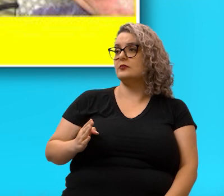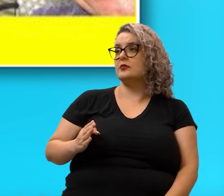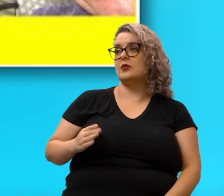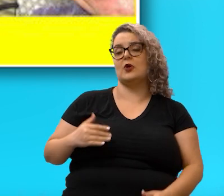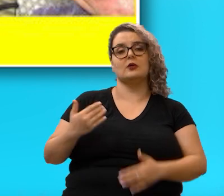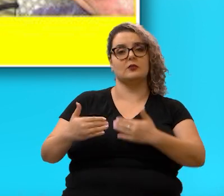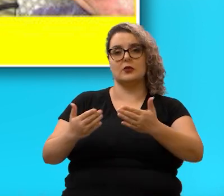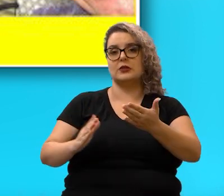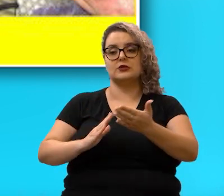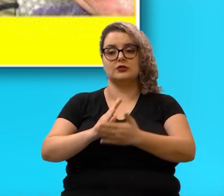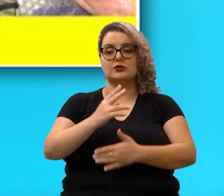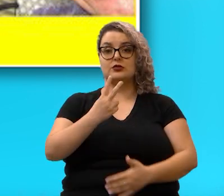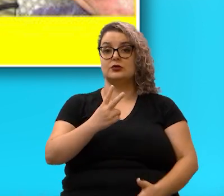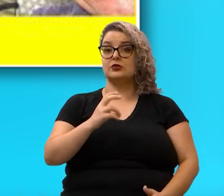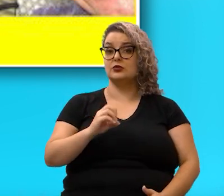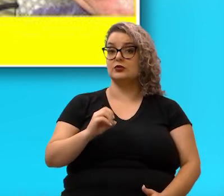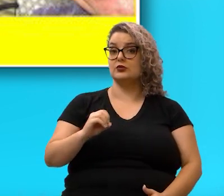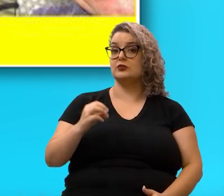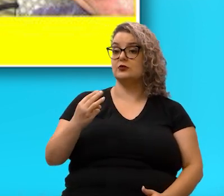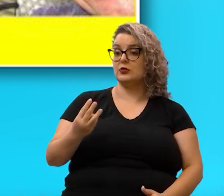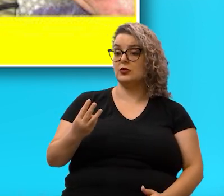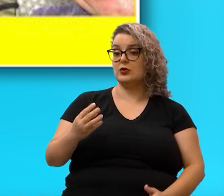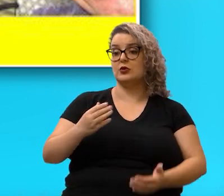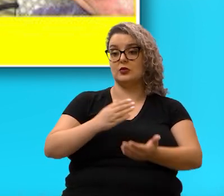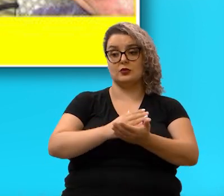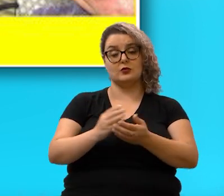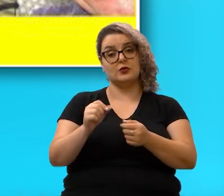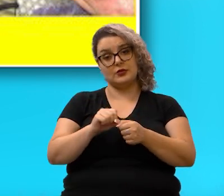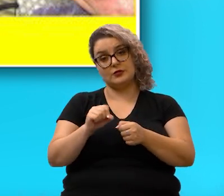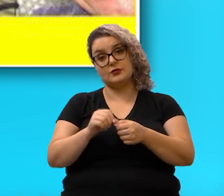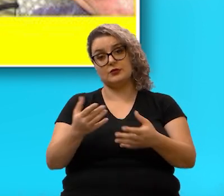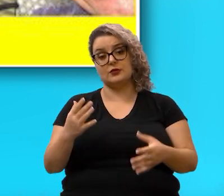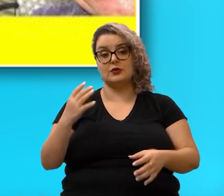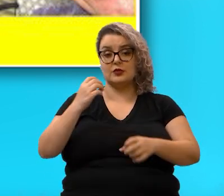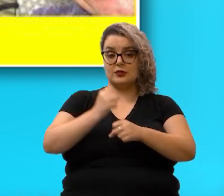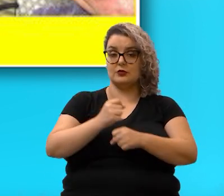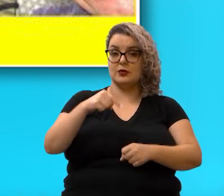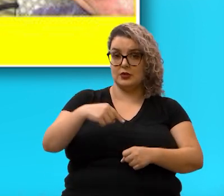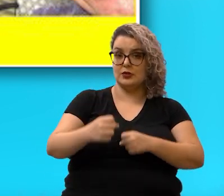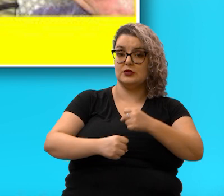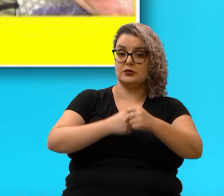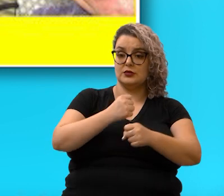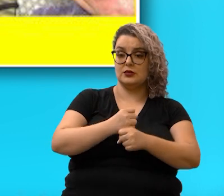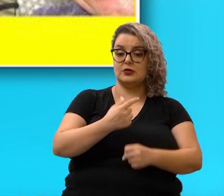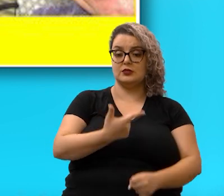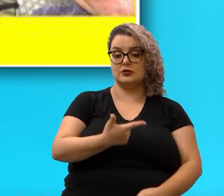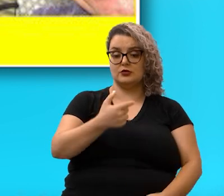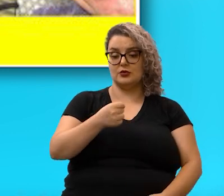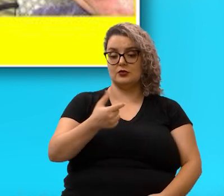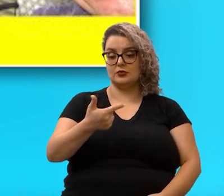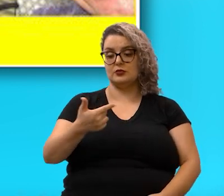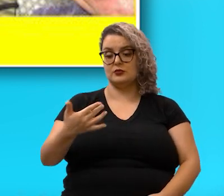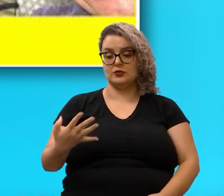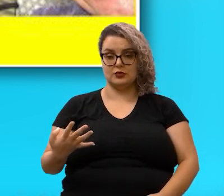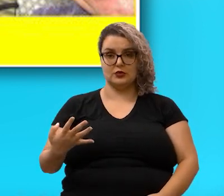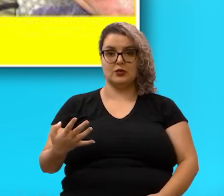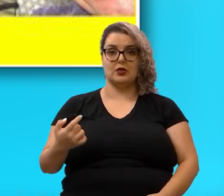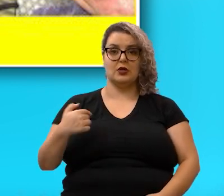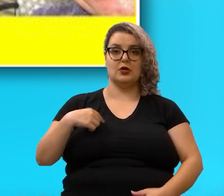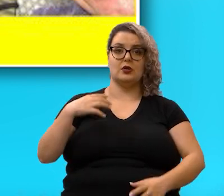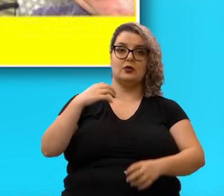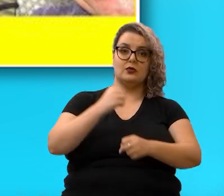de aprovação em 2003. E eu comecei a fazer, né? Estou completando esse ano de 2024, 21